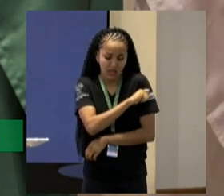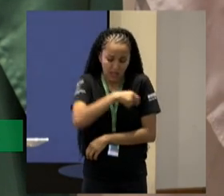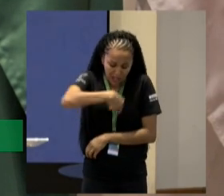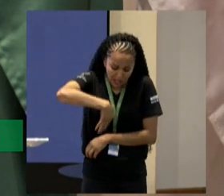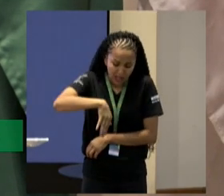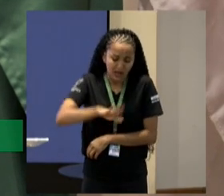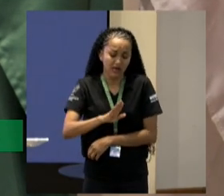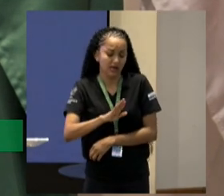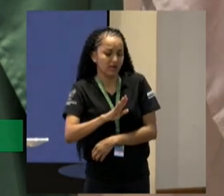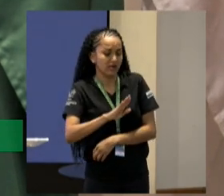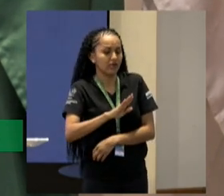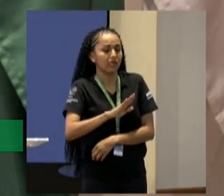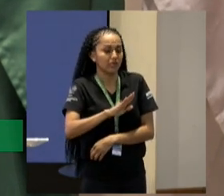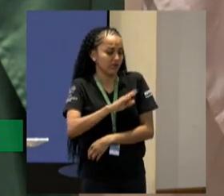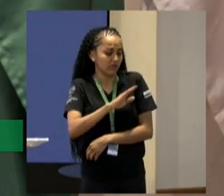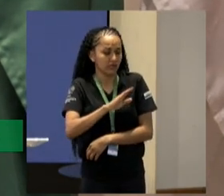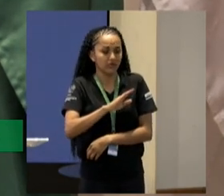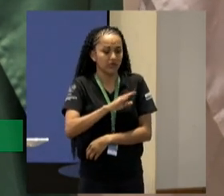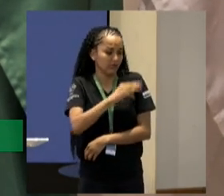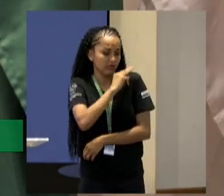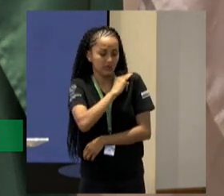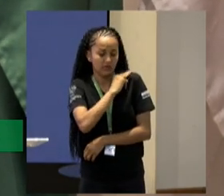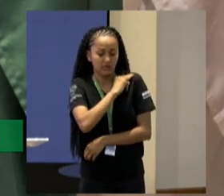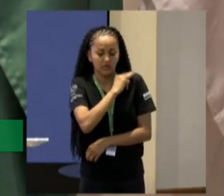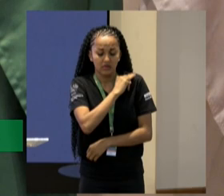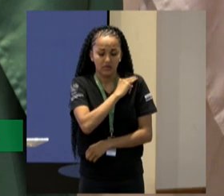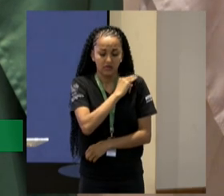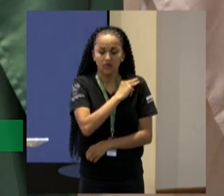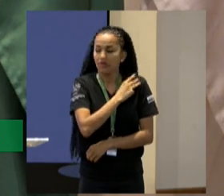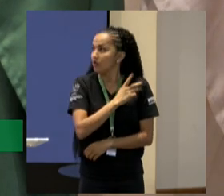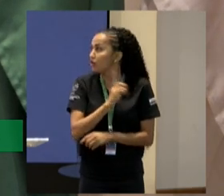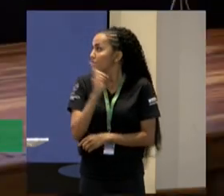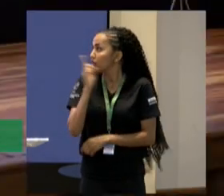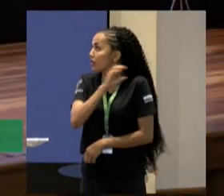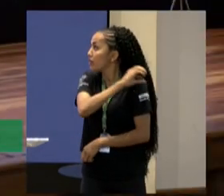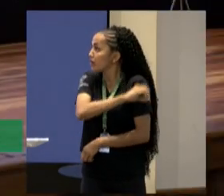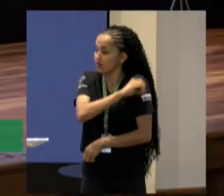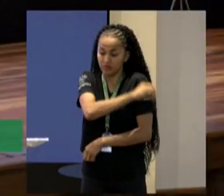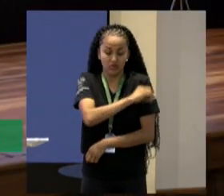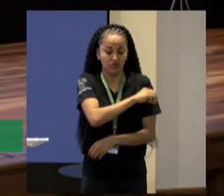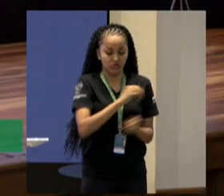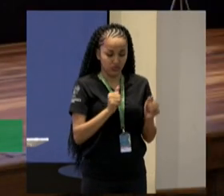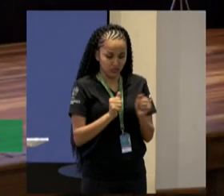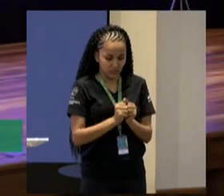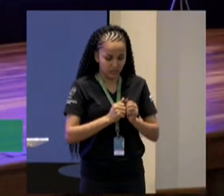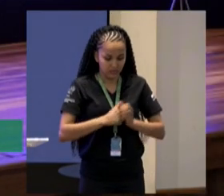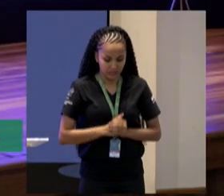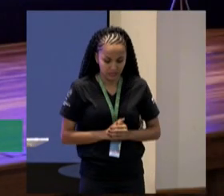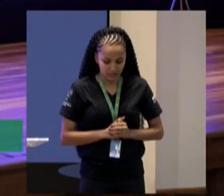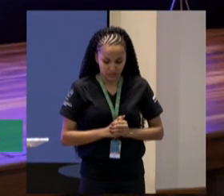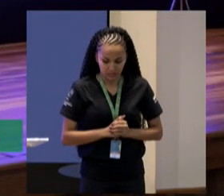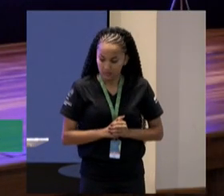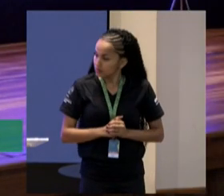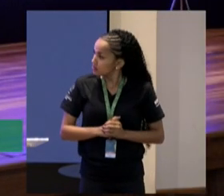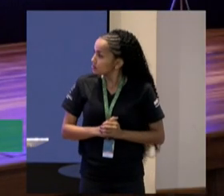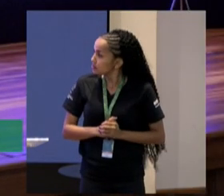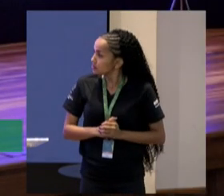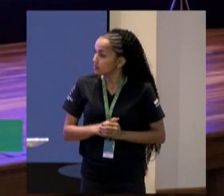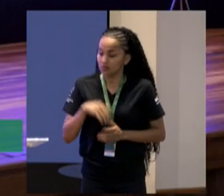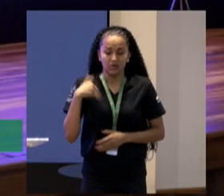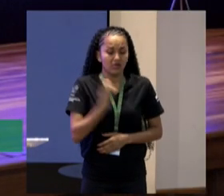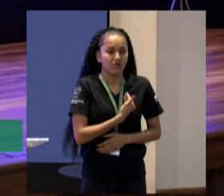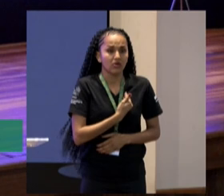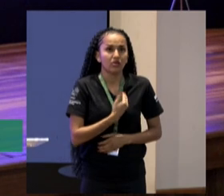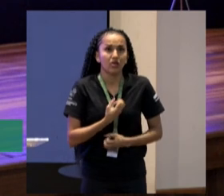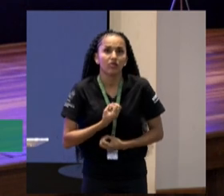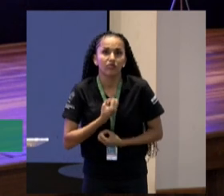levaram para os estudantes do terceiro ano. Então aqui é uma oficina junto com eles. E aí a gente tem